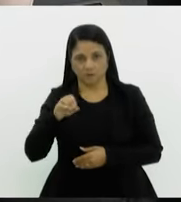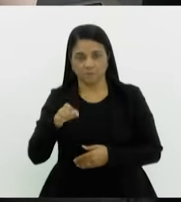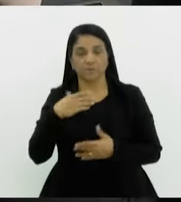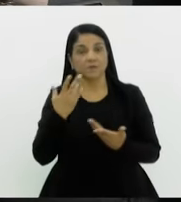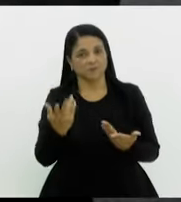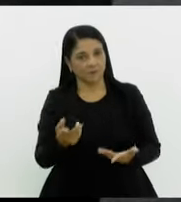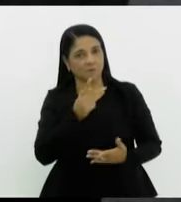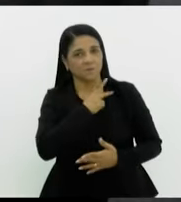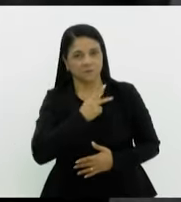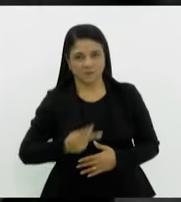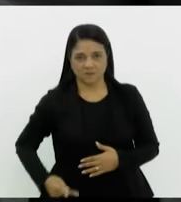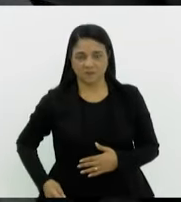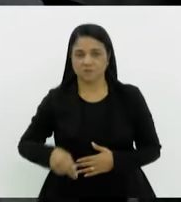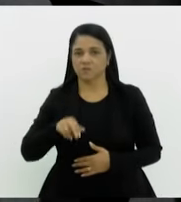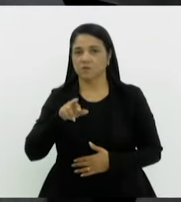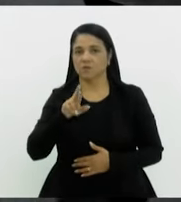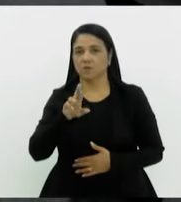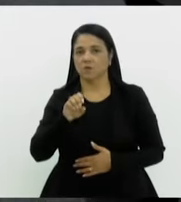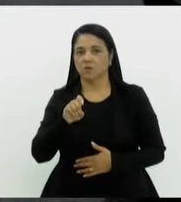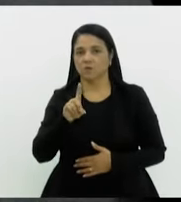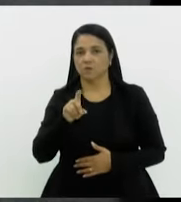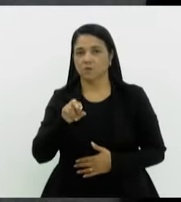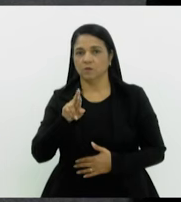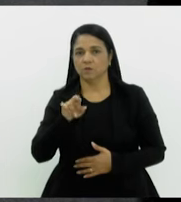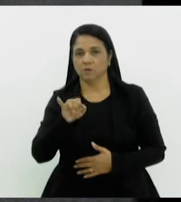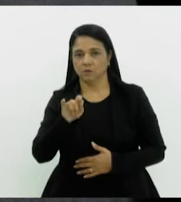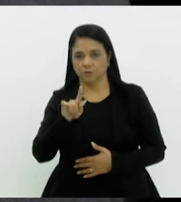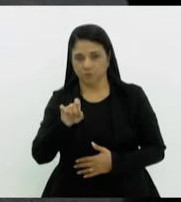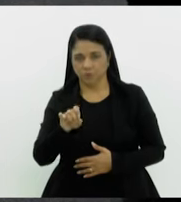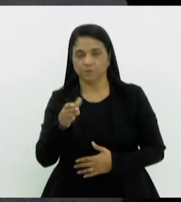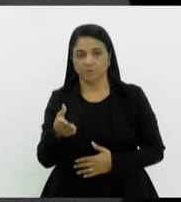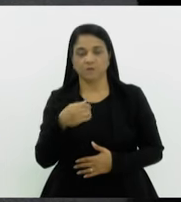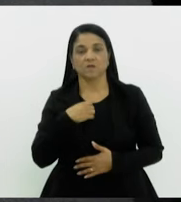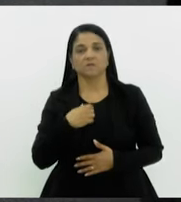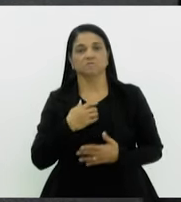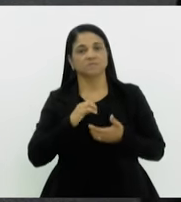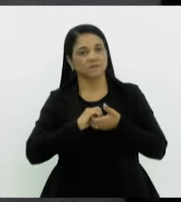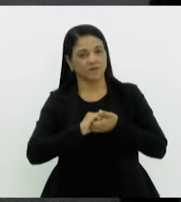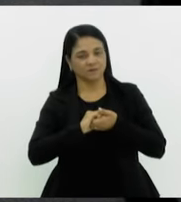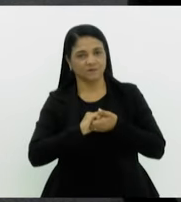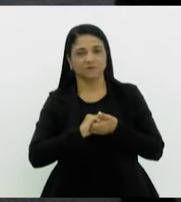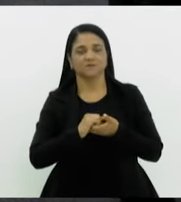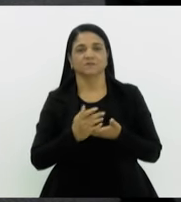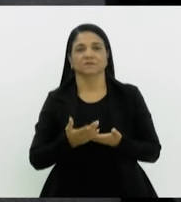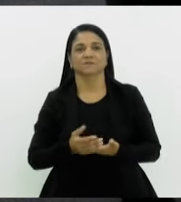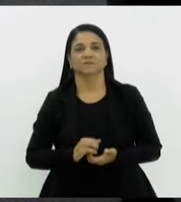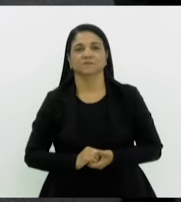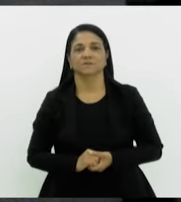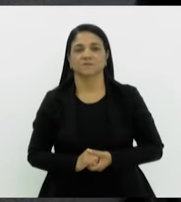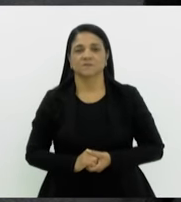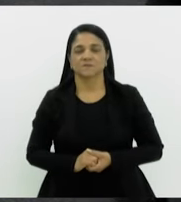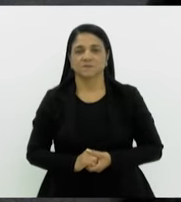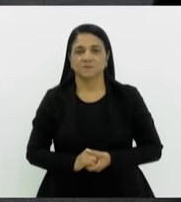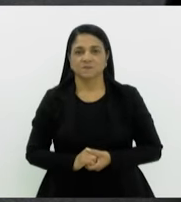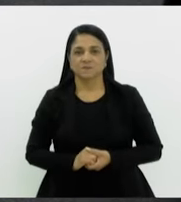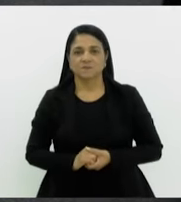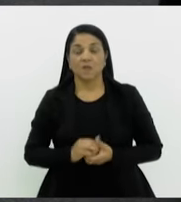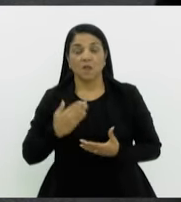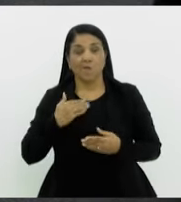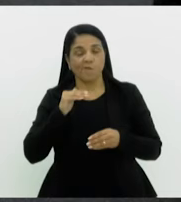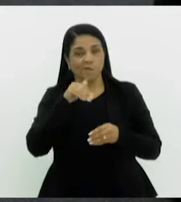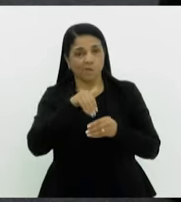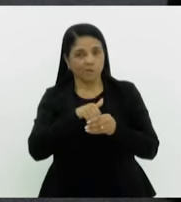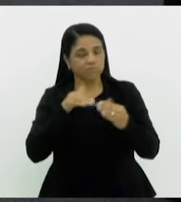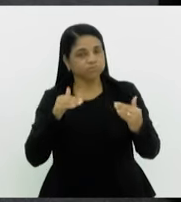Presidente Rodrigo Bacelar, saudações biodiversas. Bom, eu votei favorável